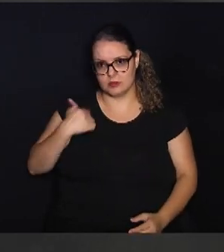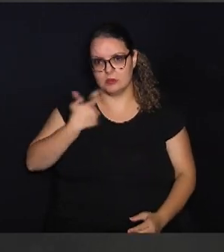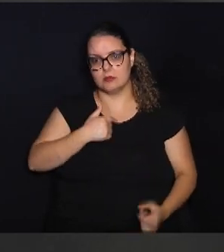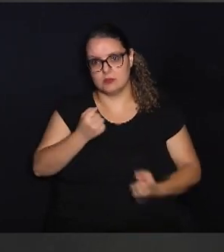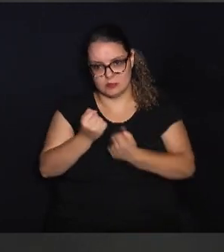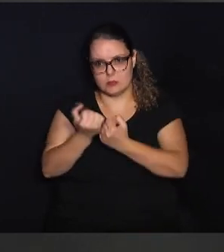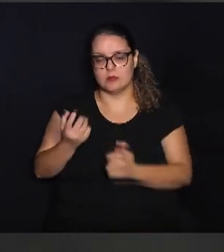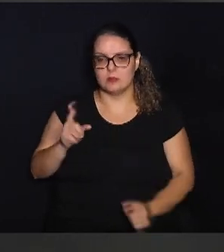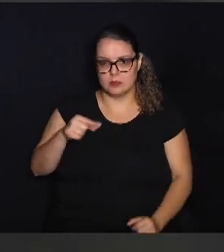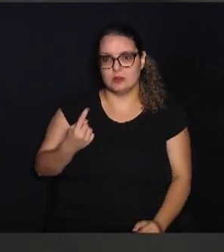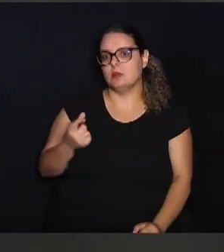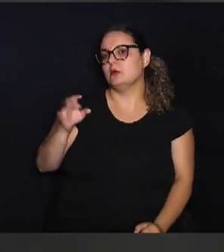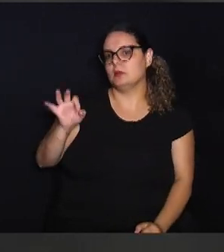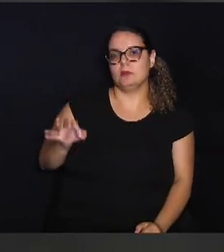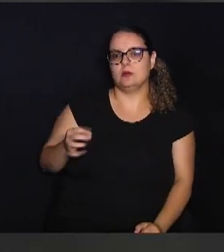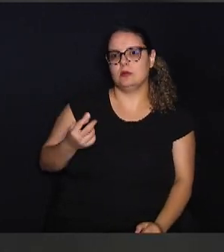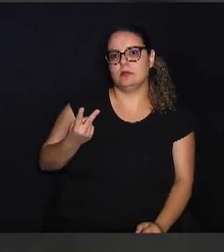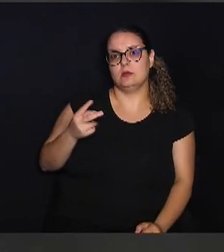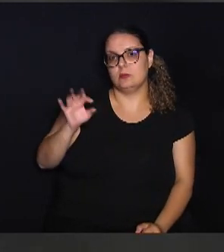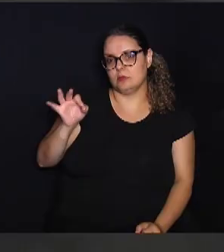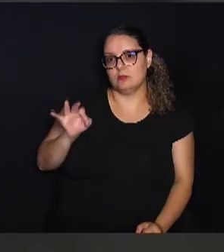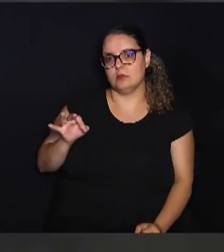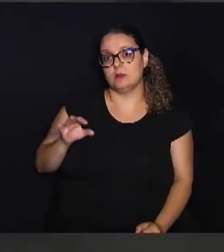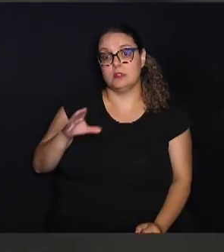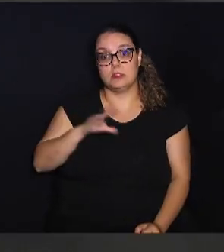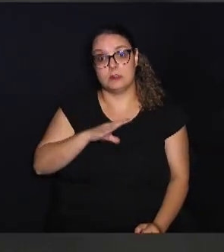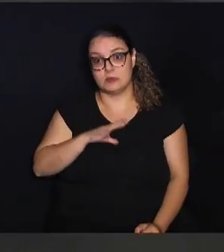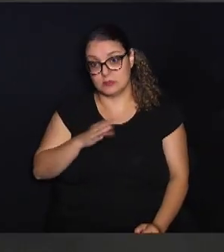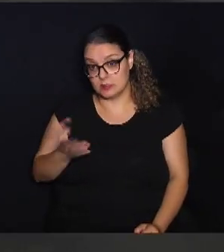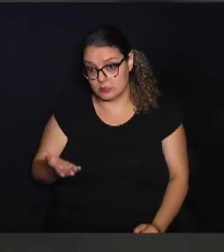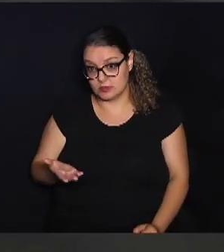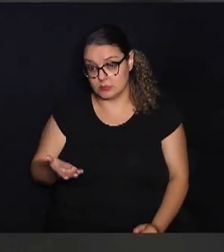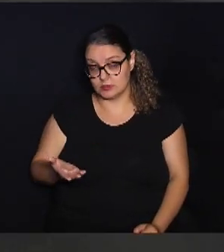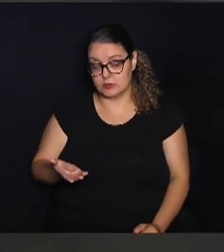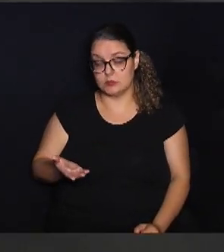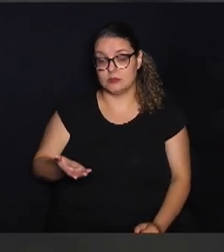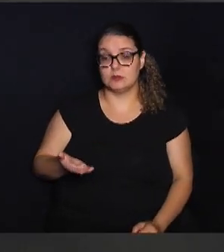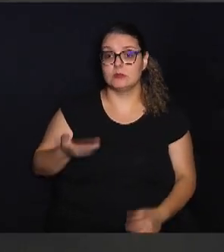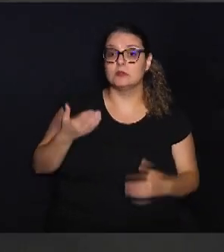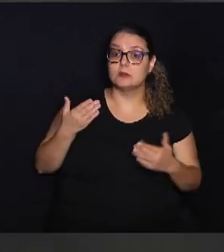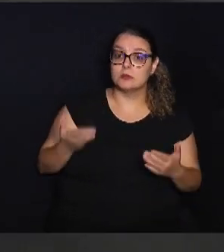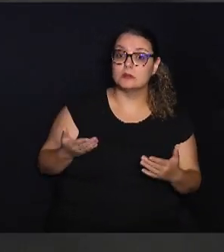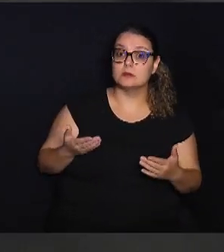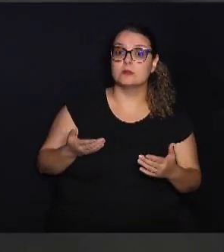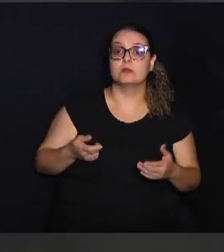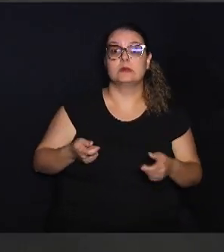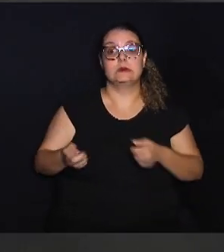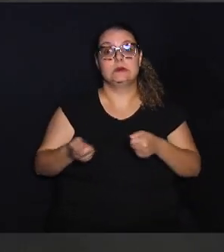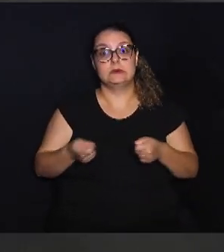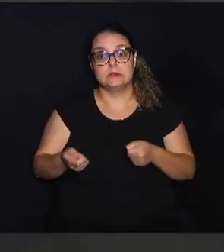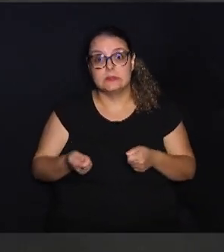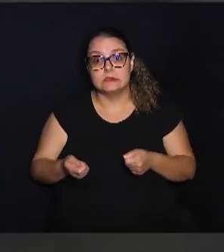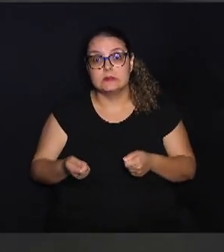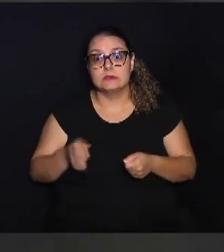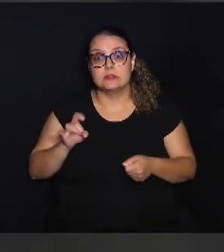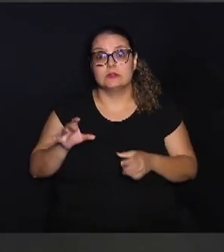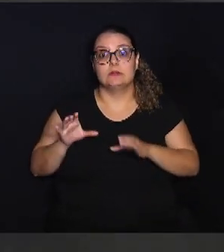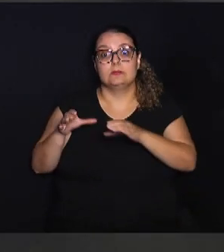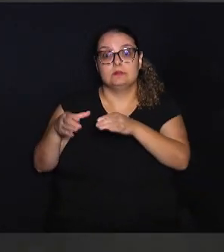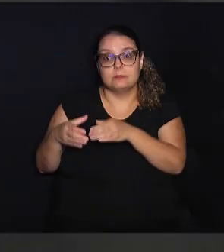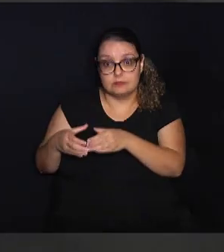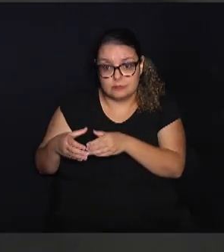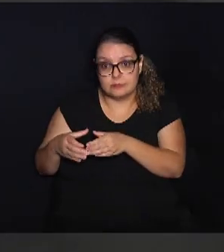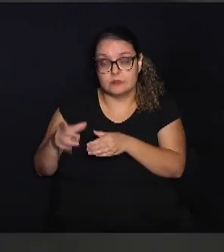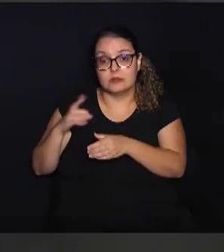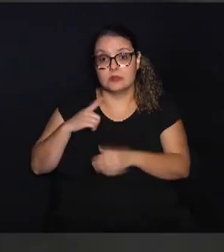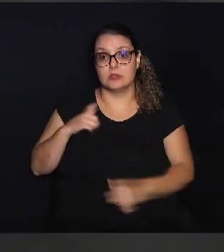é 1%, 1,5%, 2% no máximo da cidade. Então assim, você segurar a peteca toda só com esse contingente que nós